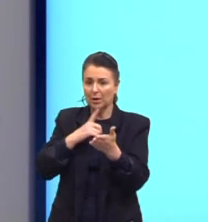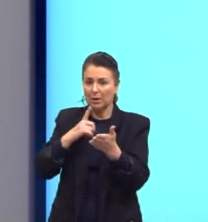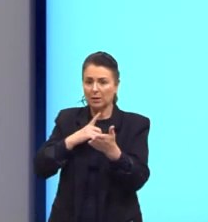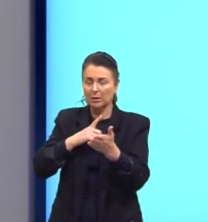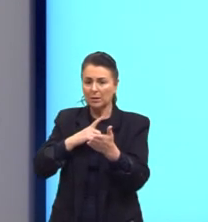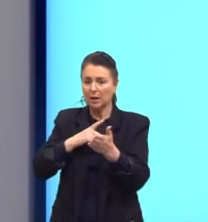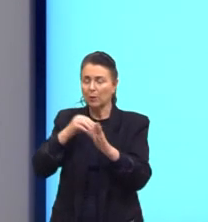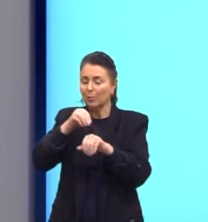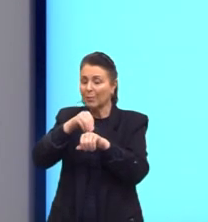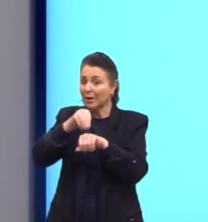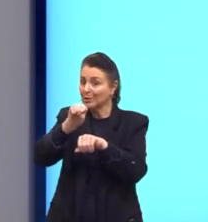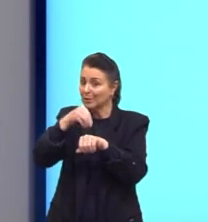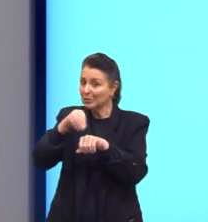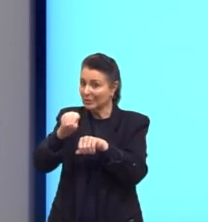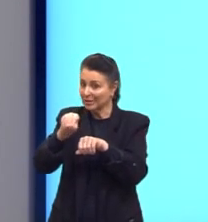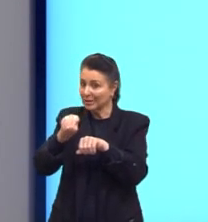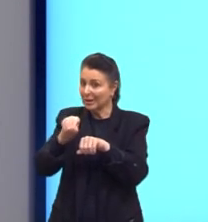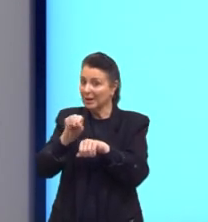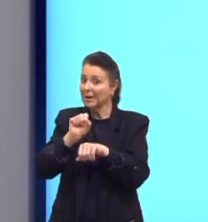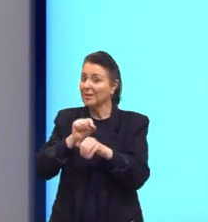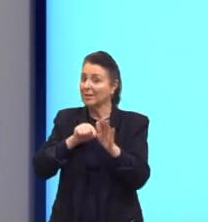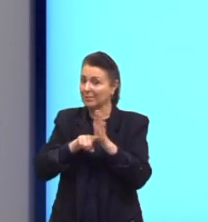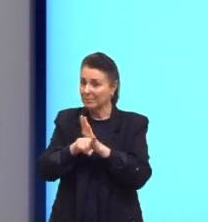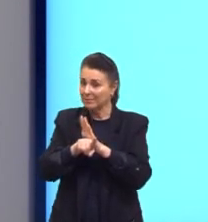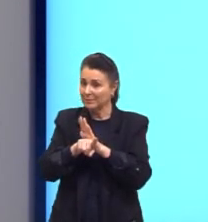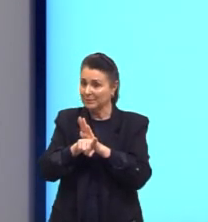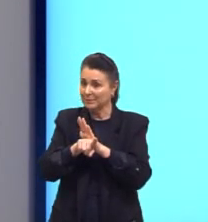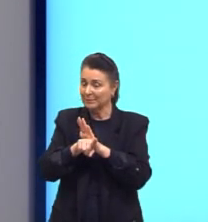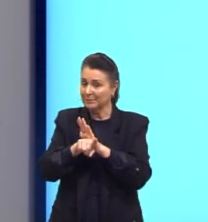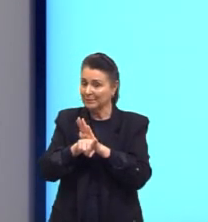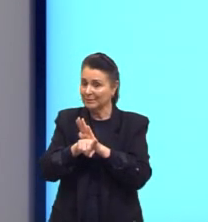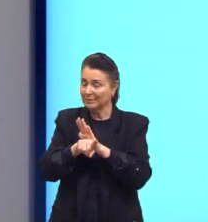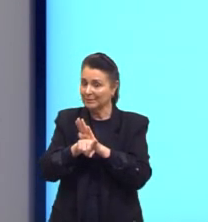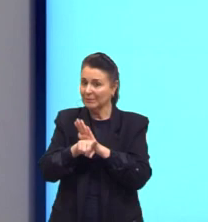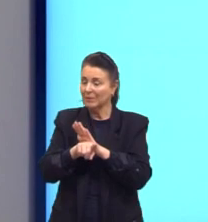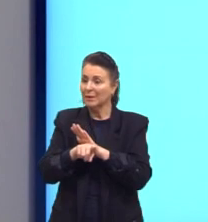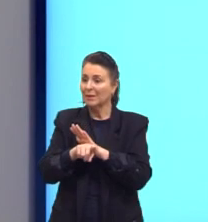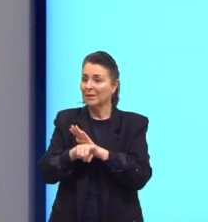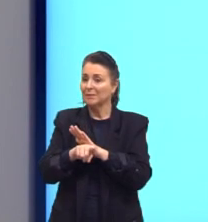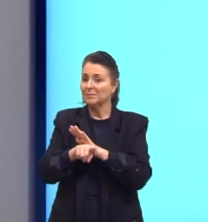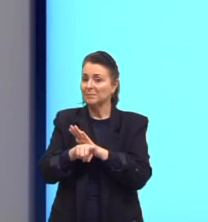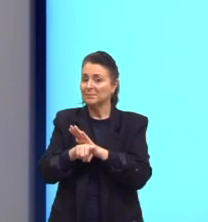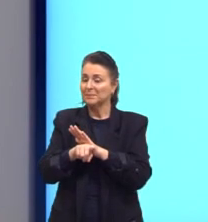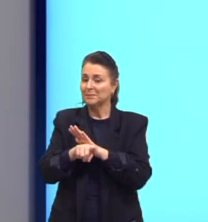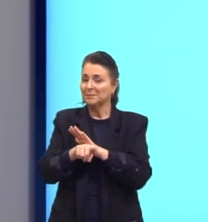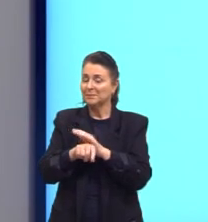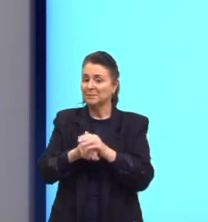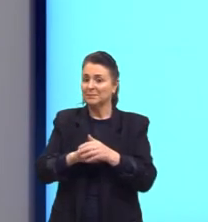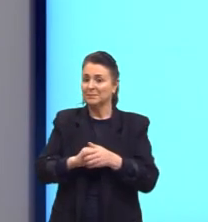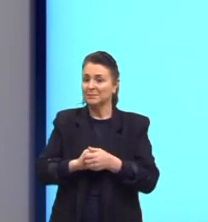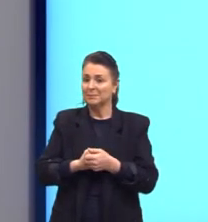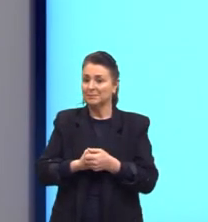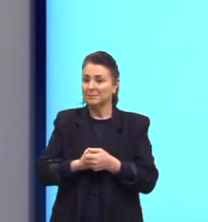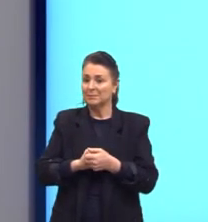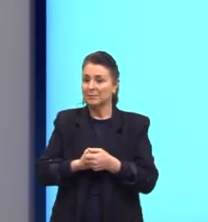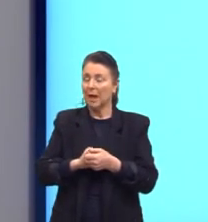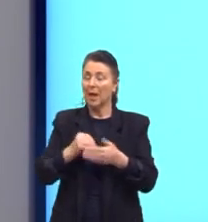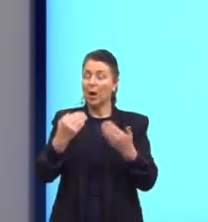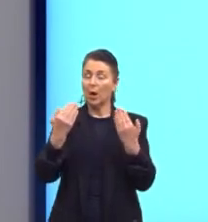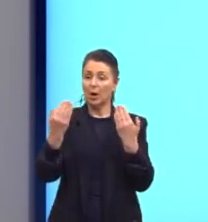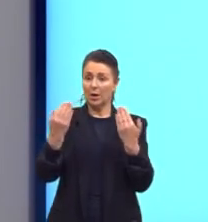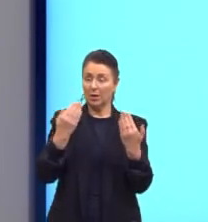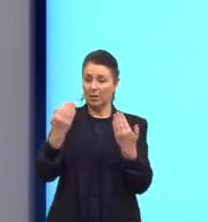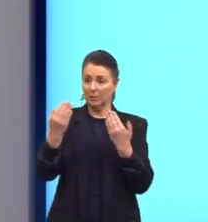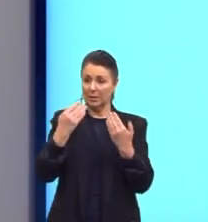forte dica do que ele quer ali embaixo vamos continuar aqui que eu já falo para vocês é e a